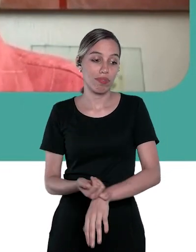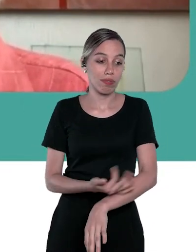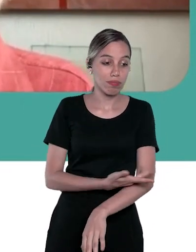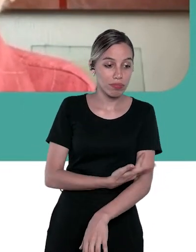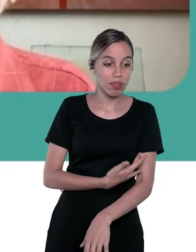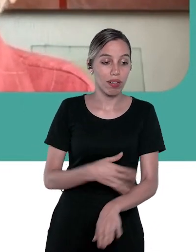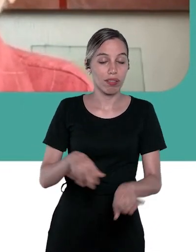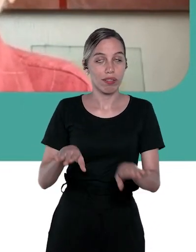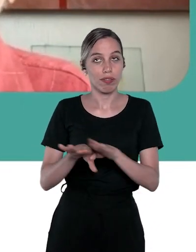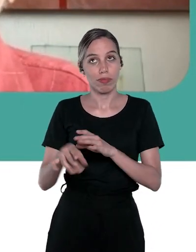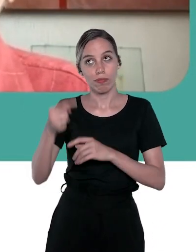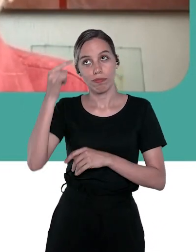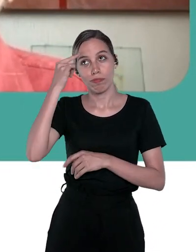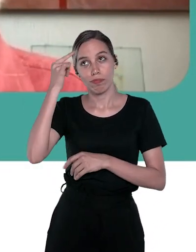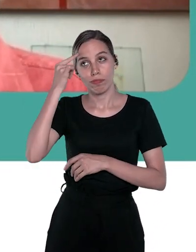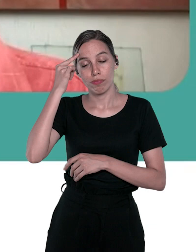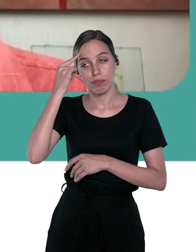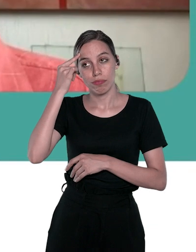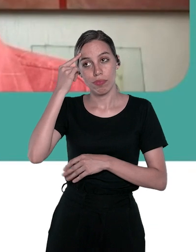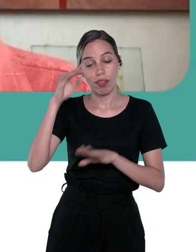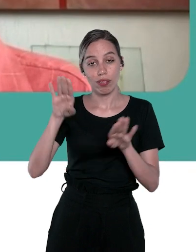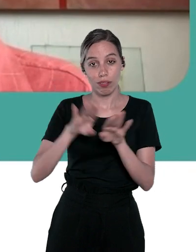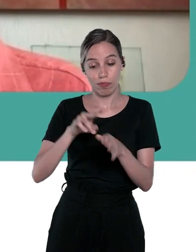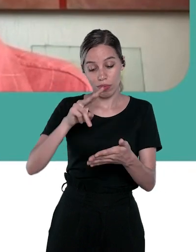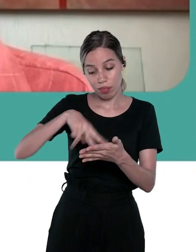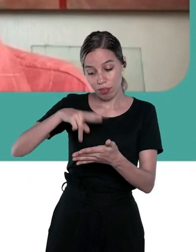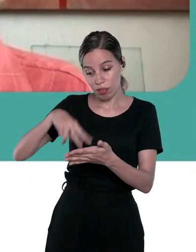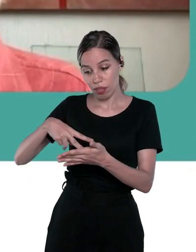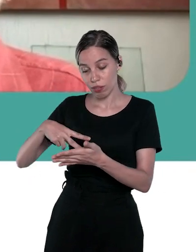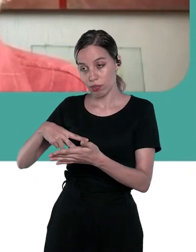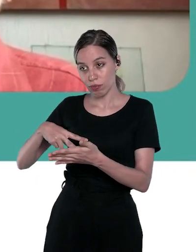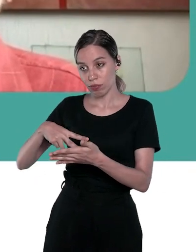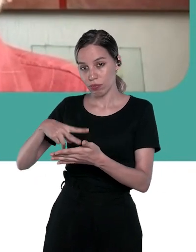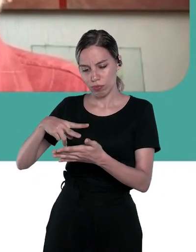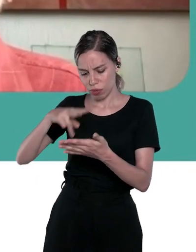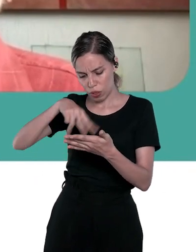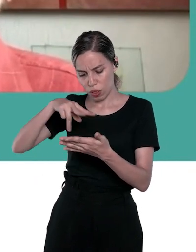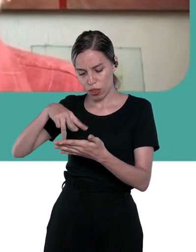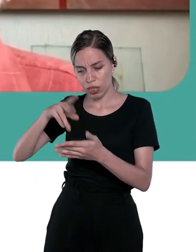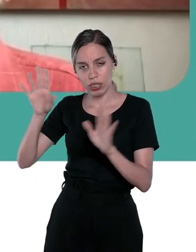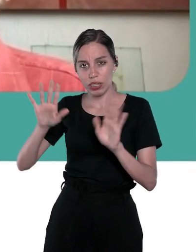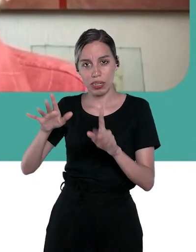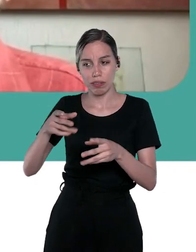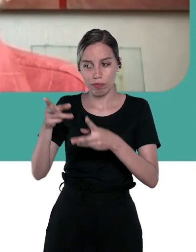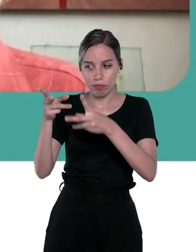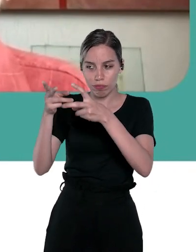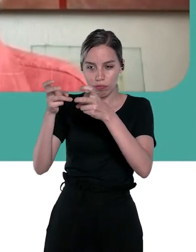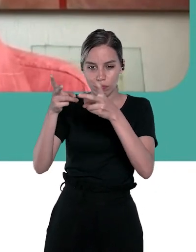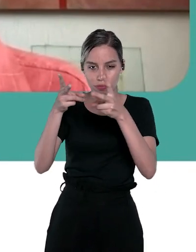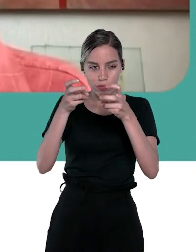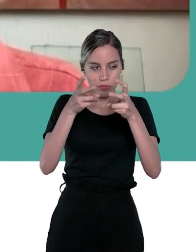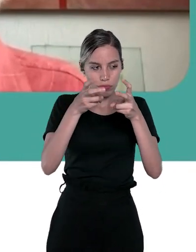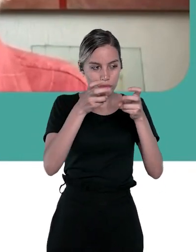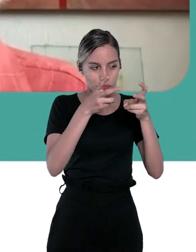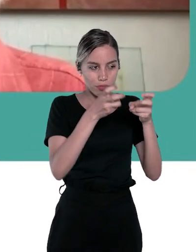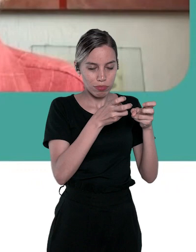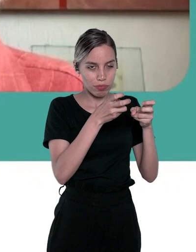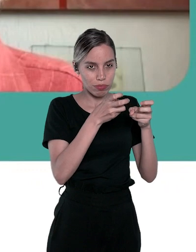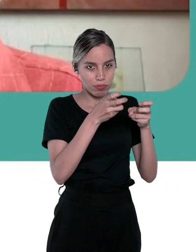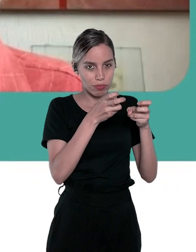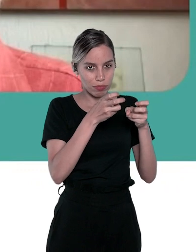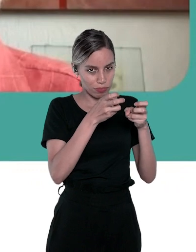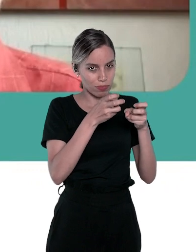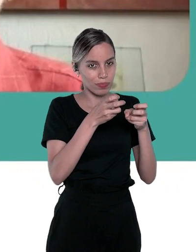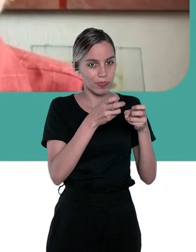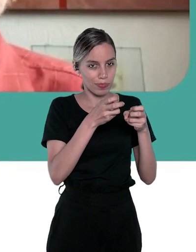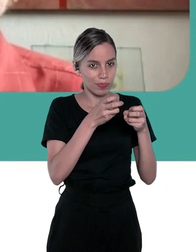psíquicas, e também de uma leitura da realidade. É uma leitura particular minha que eu faço